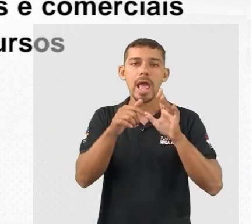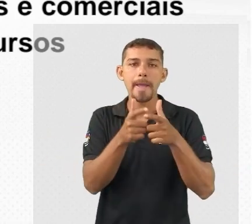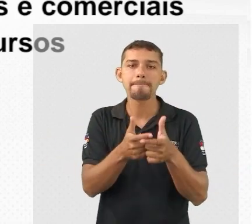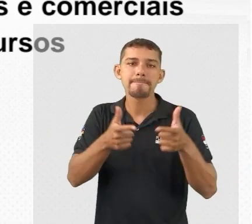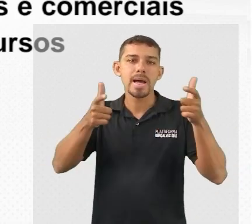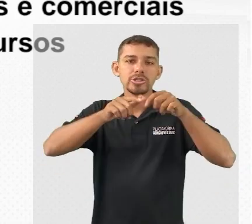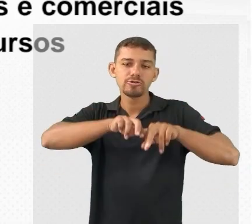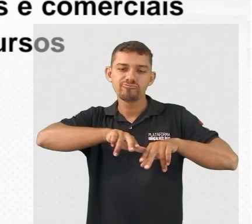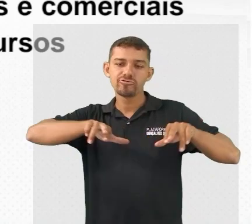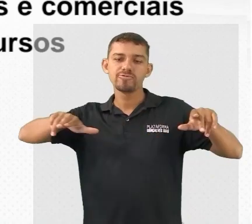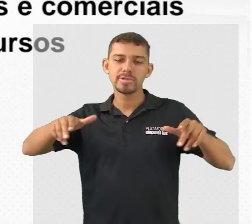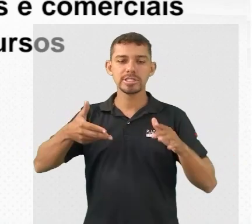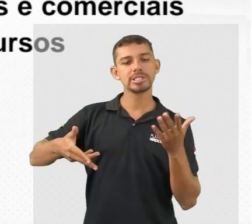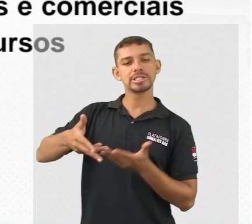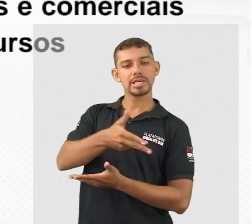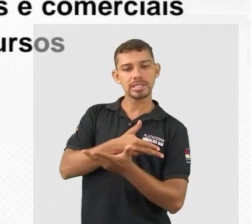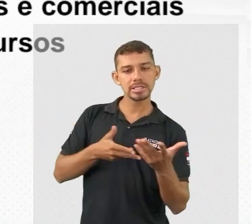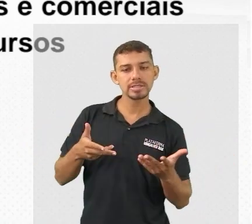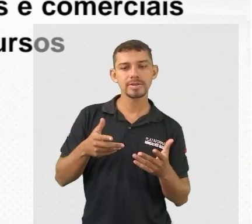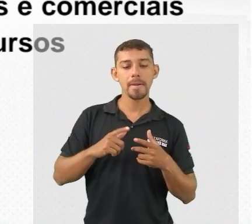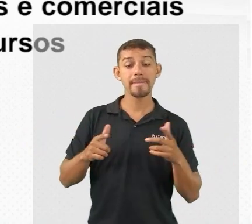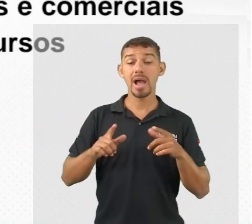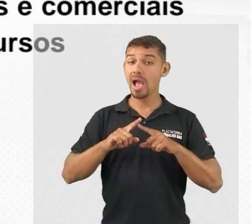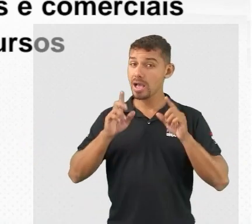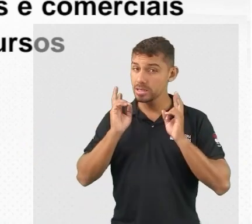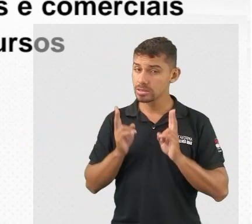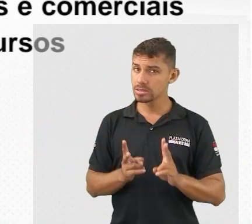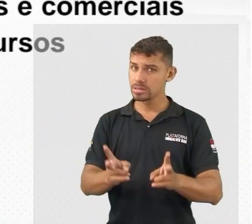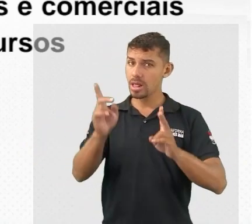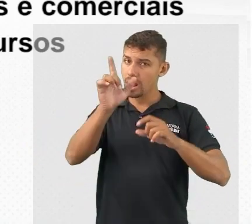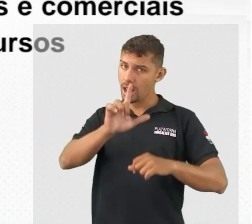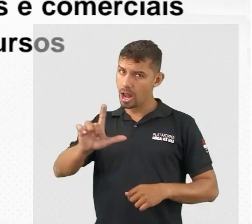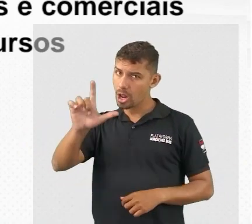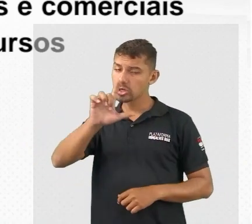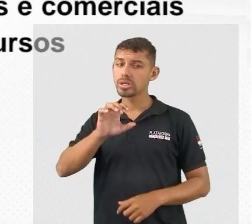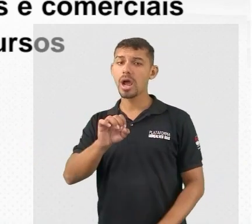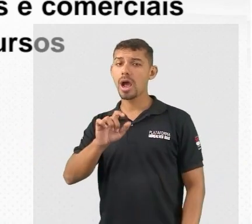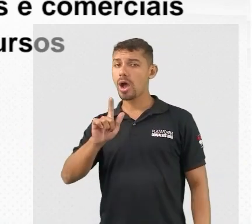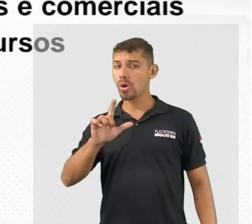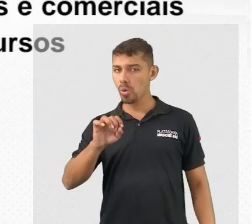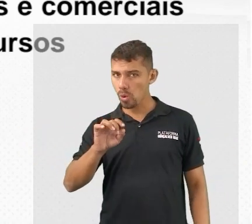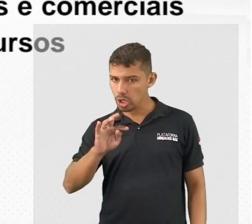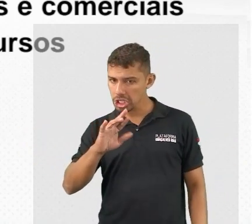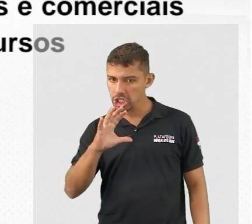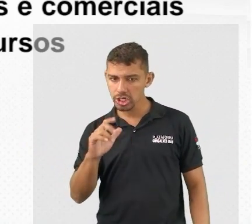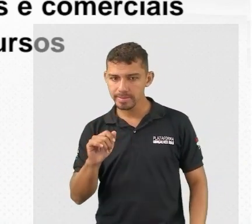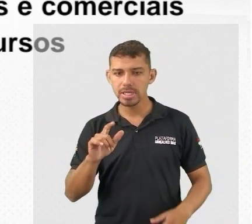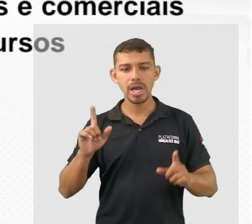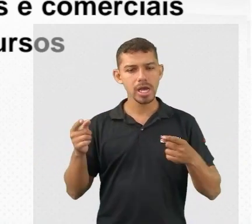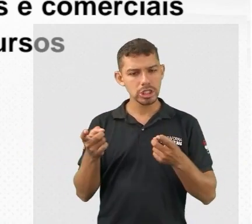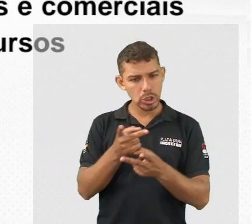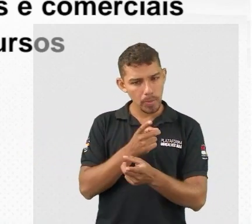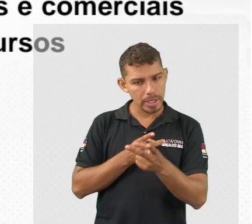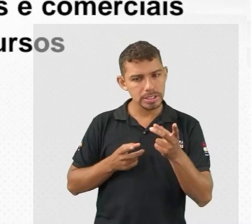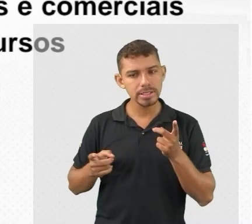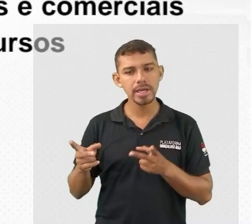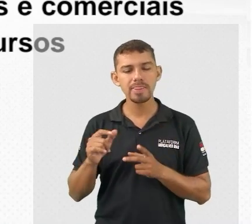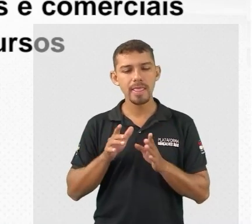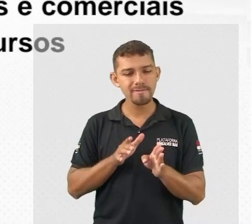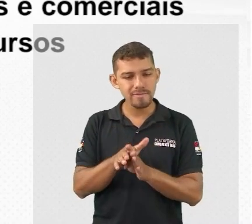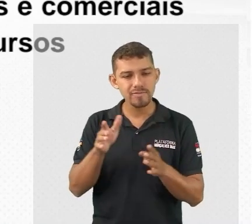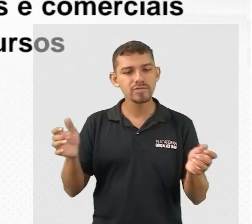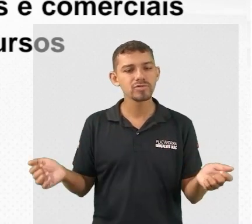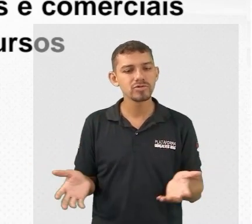diversificado e interativo, mas segue operando sob lógicas algorítmicas, e comerciais que orientam